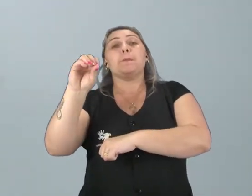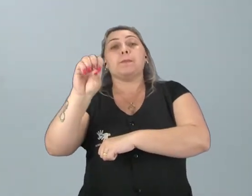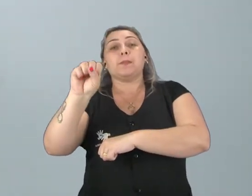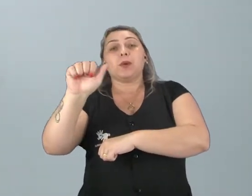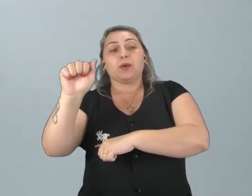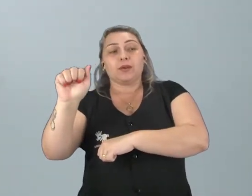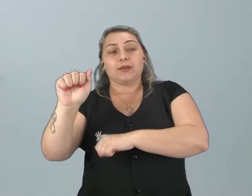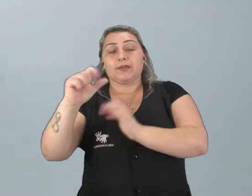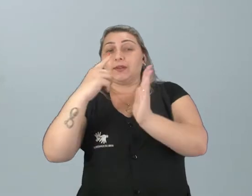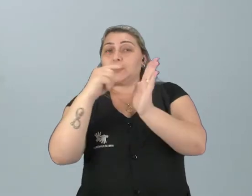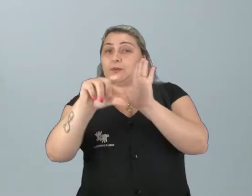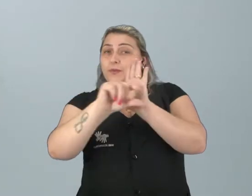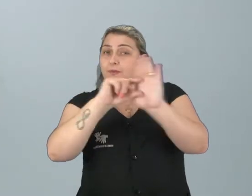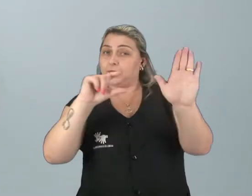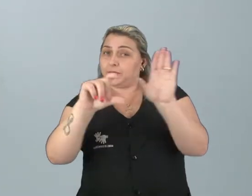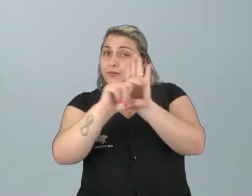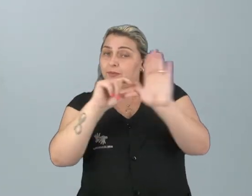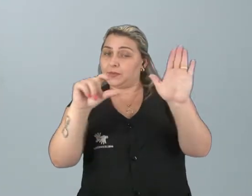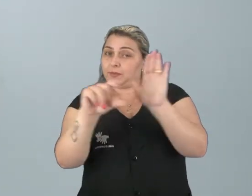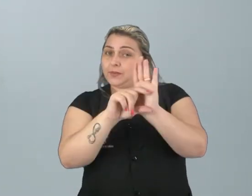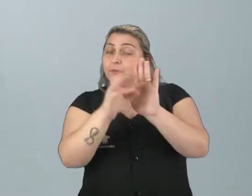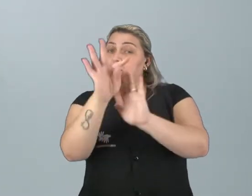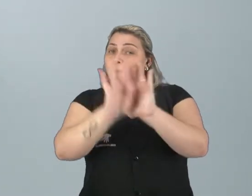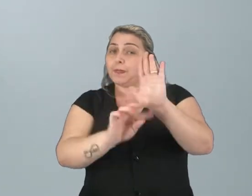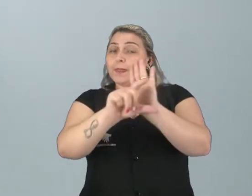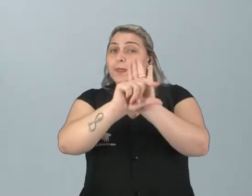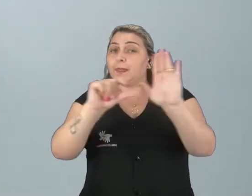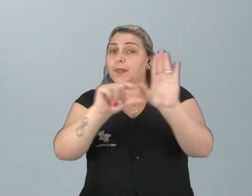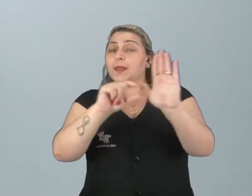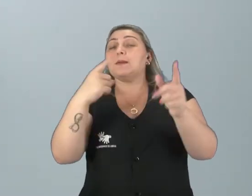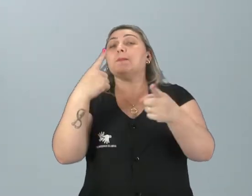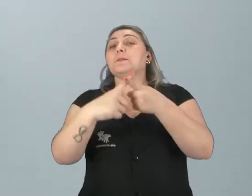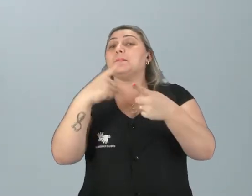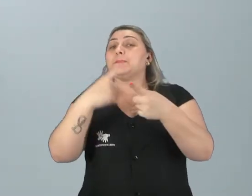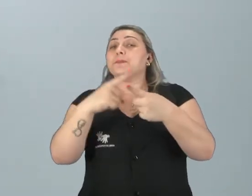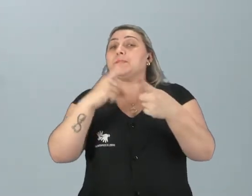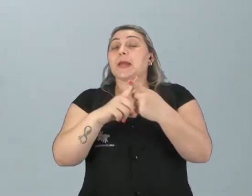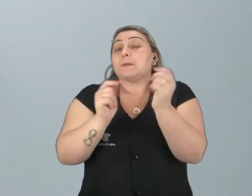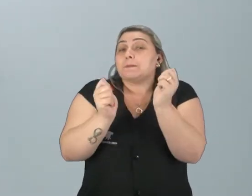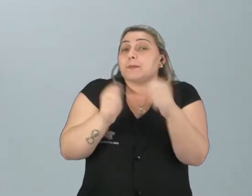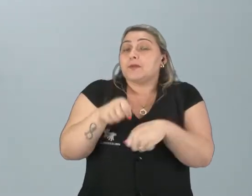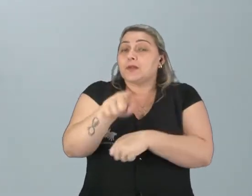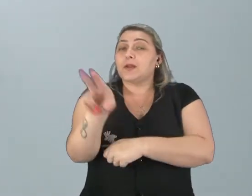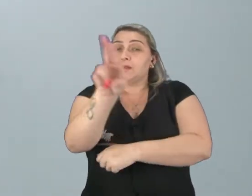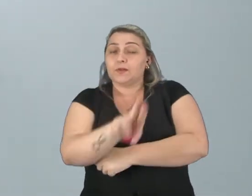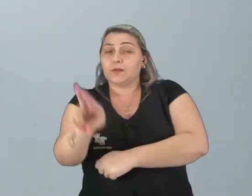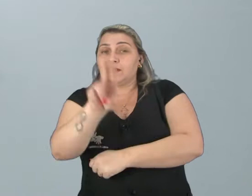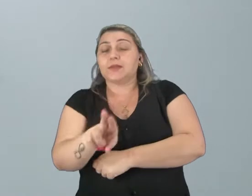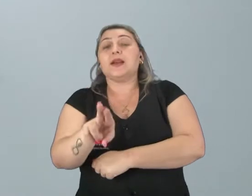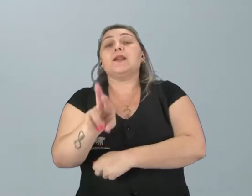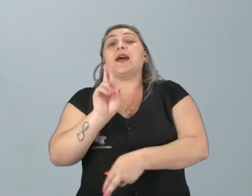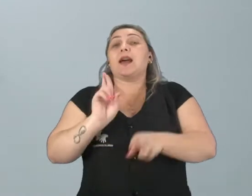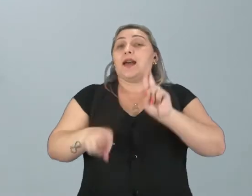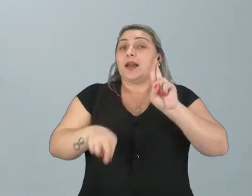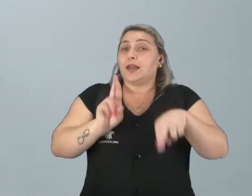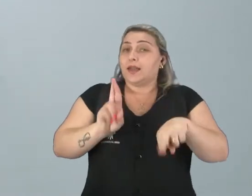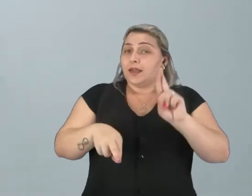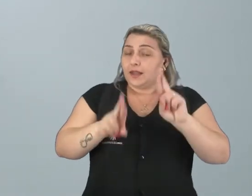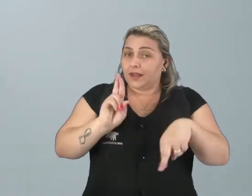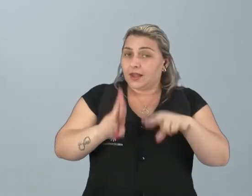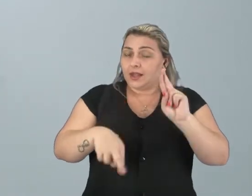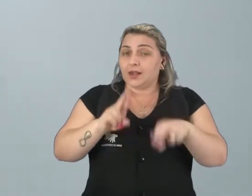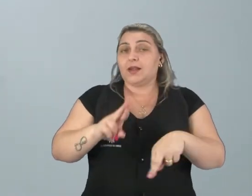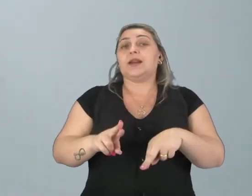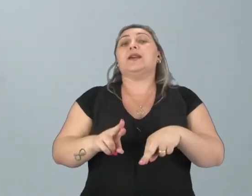em parágrafos. Porque no texto em parágrafos, ele não é permitido que você utilize a rima, principalmente em